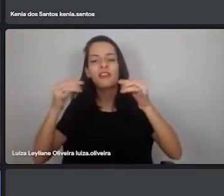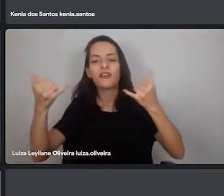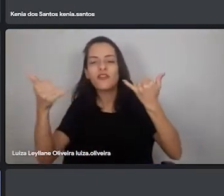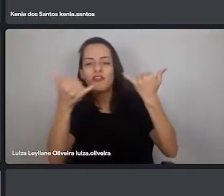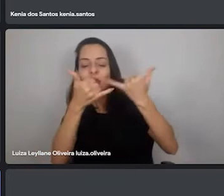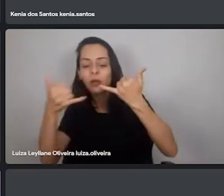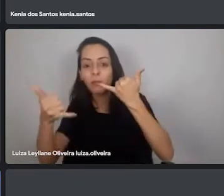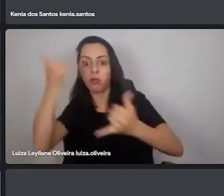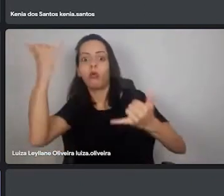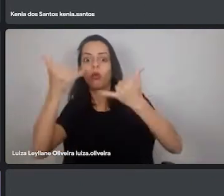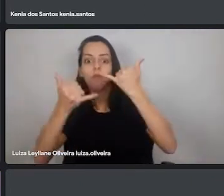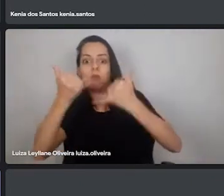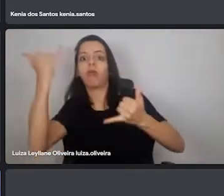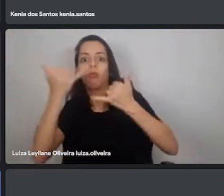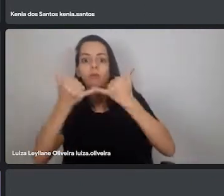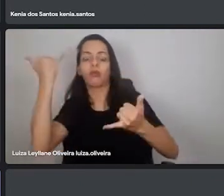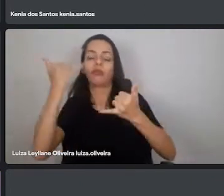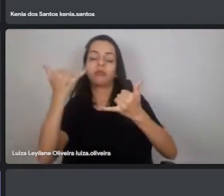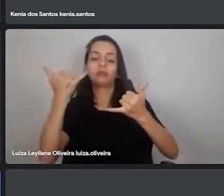falta